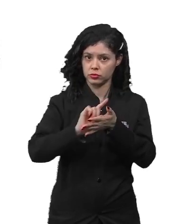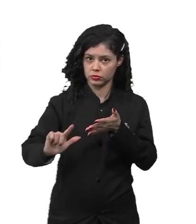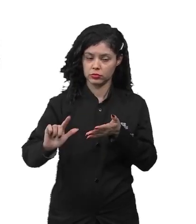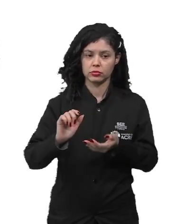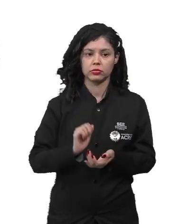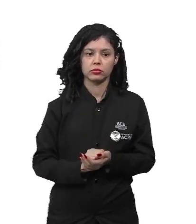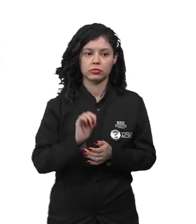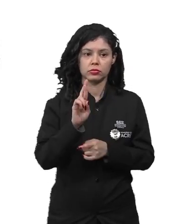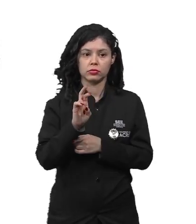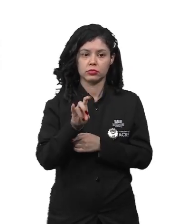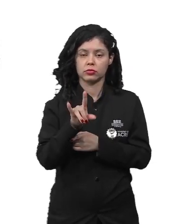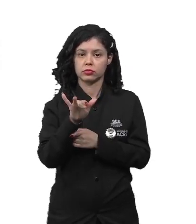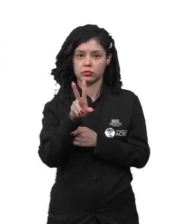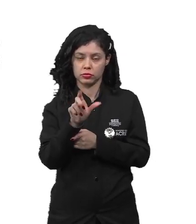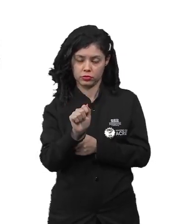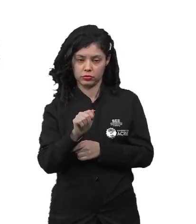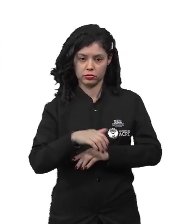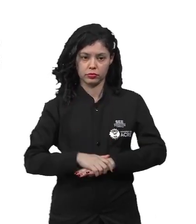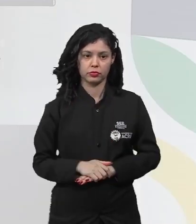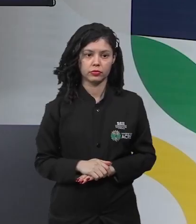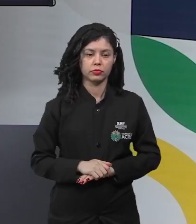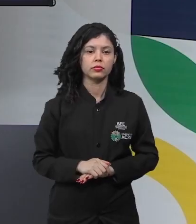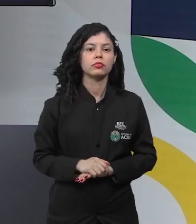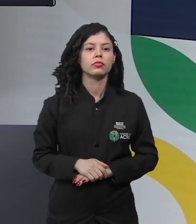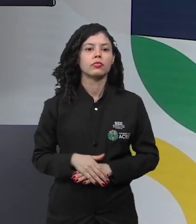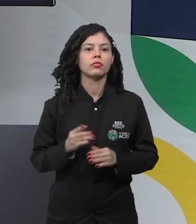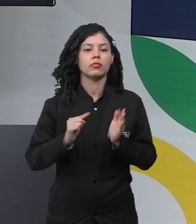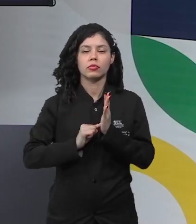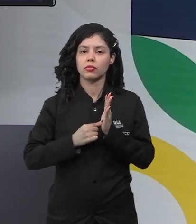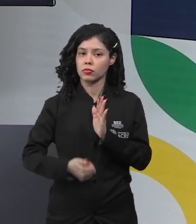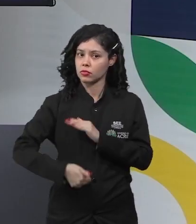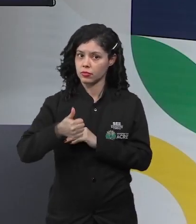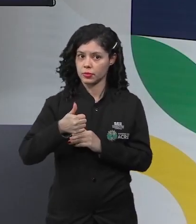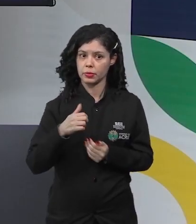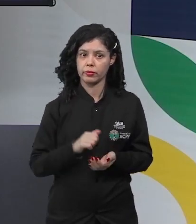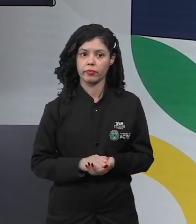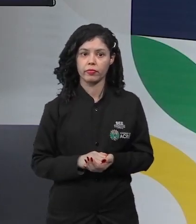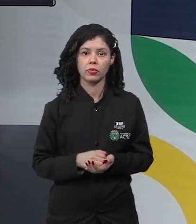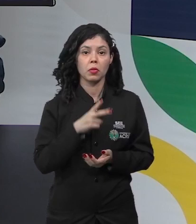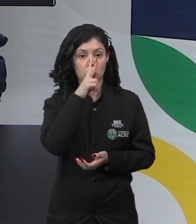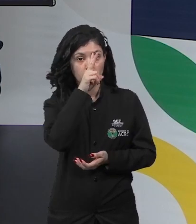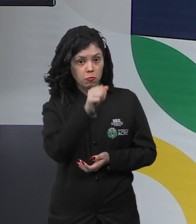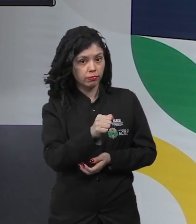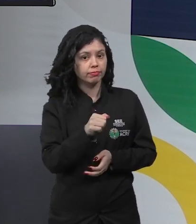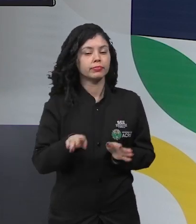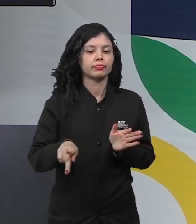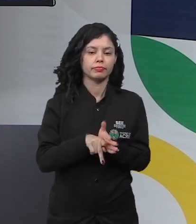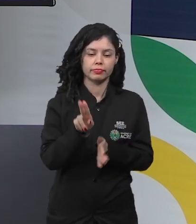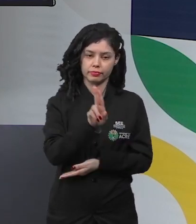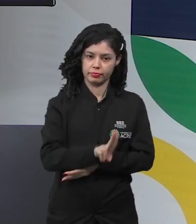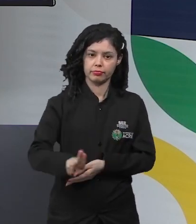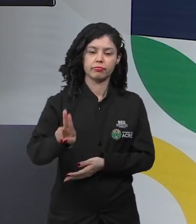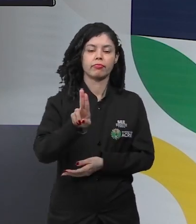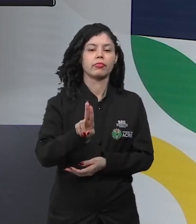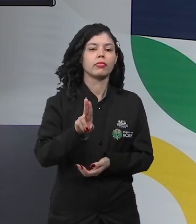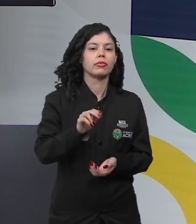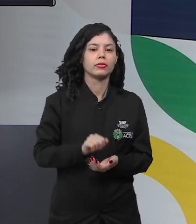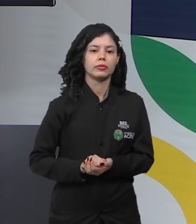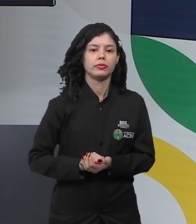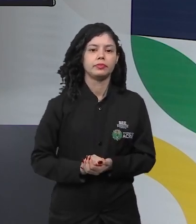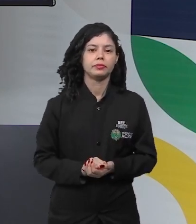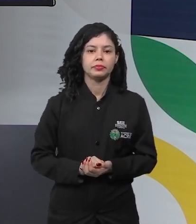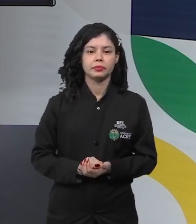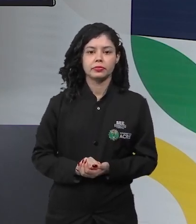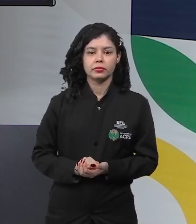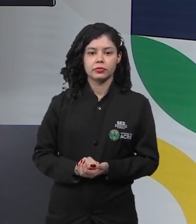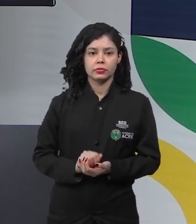energia limpa e renovável, ou seja, pontos positivos aí bem fortes para se utilizar os